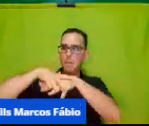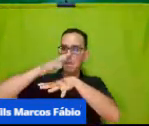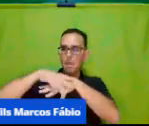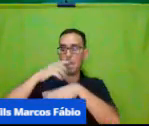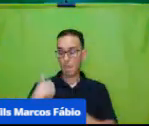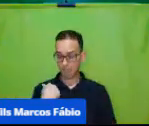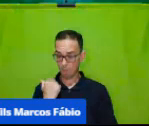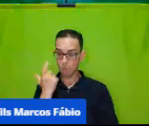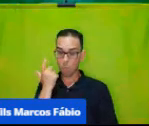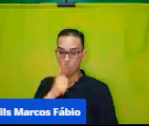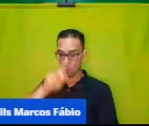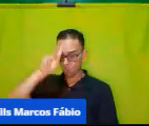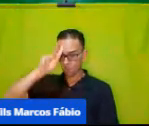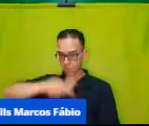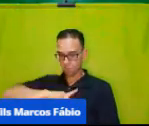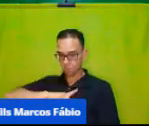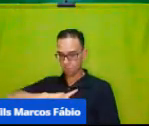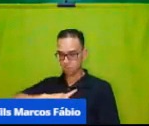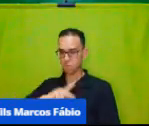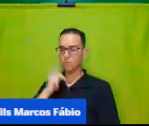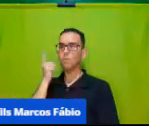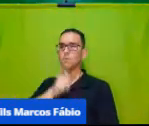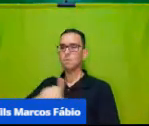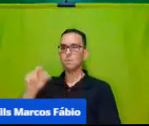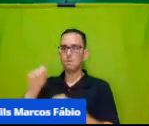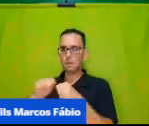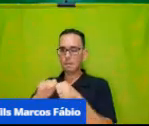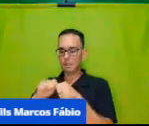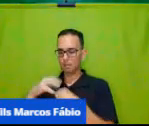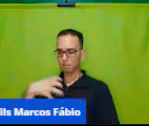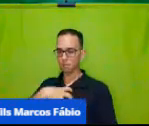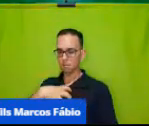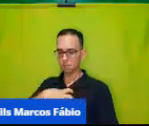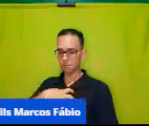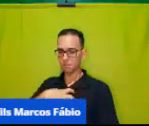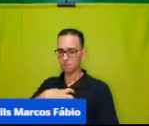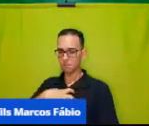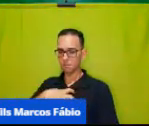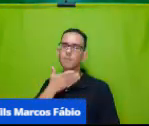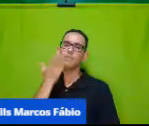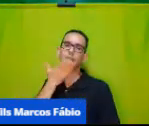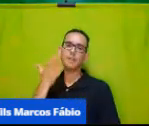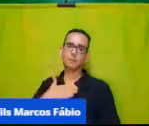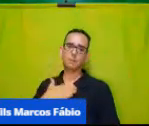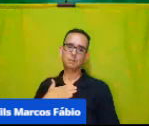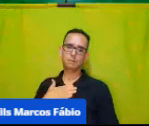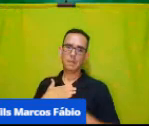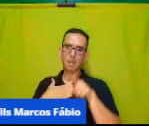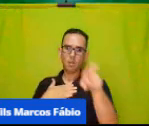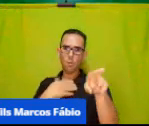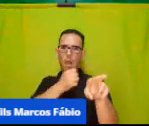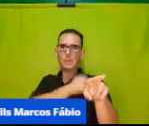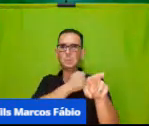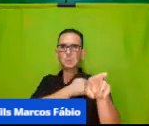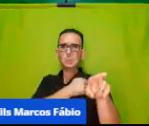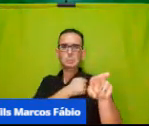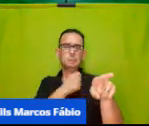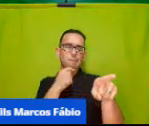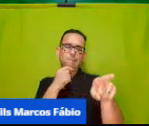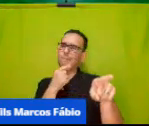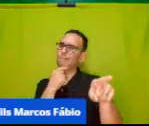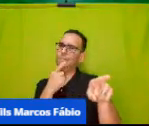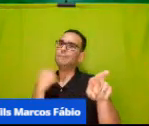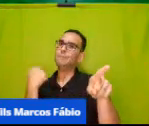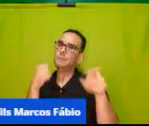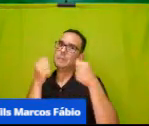jeito, né? Que eu aprendi, que para mim é fácil, mas para o aluno não é, né? Então a gente tem que abrir esse leque